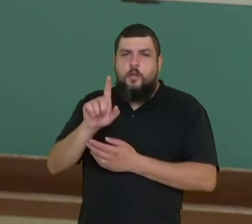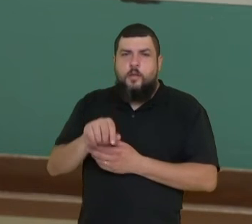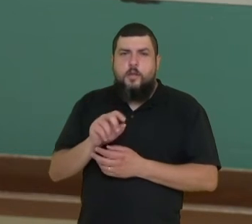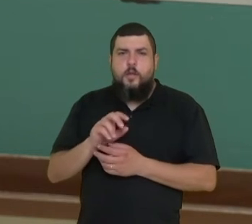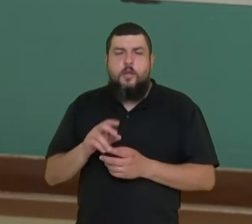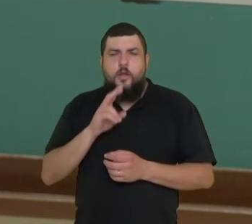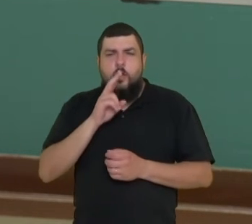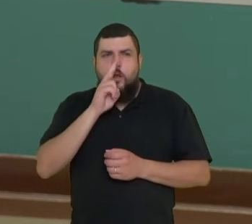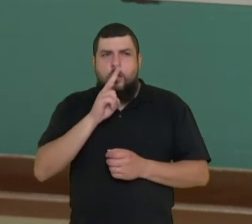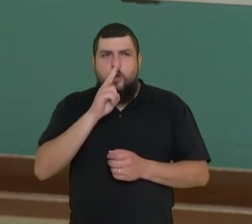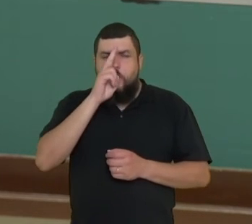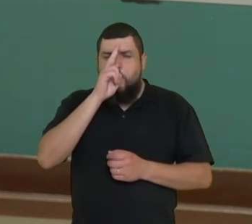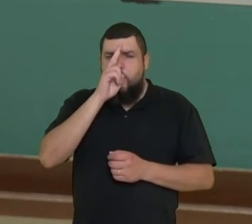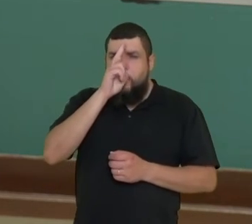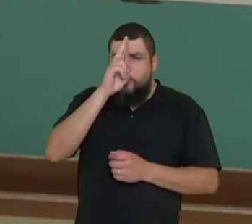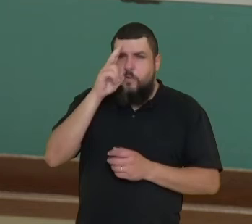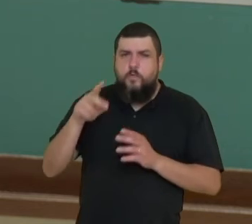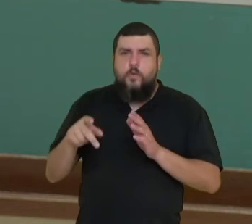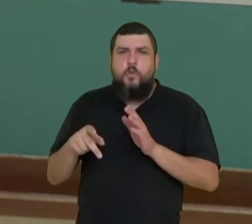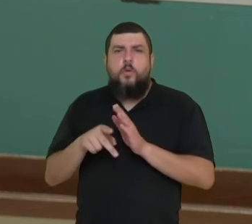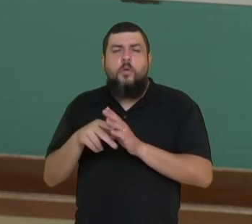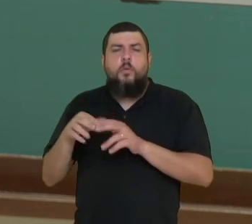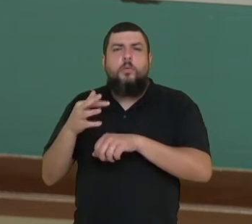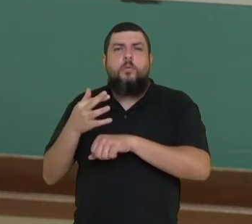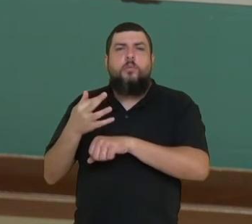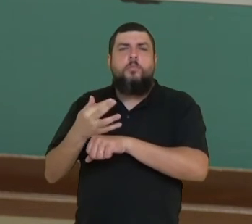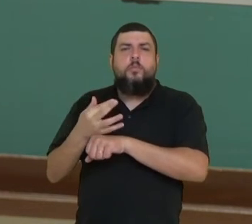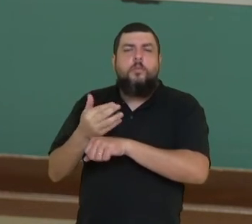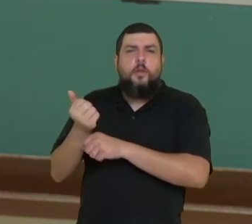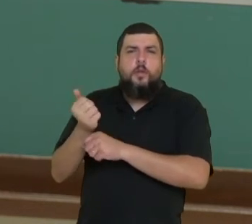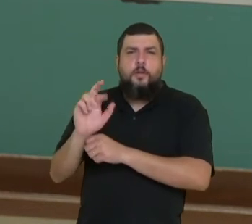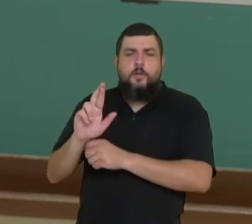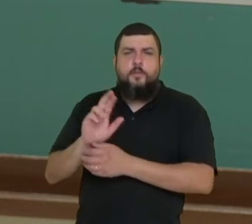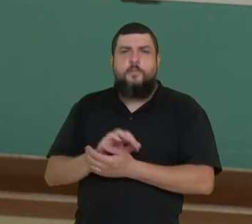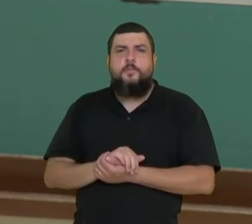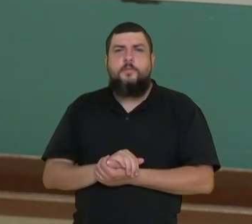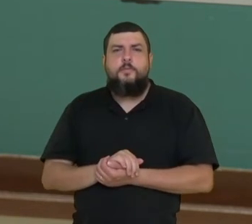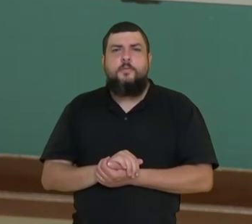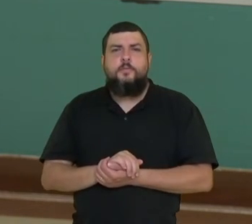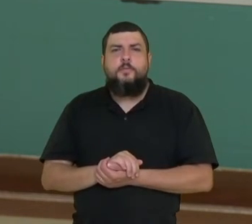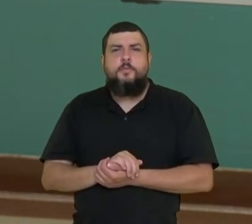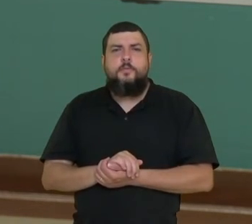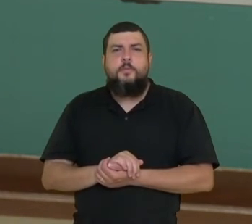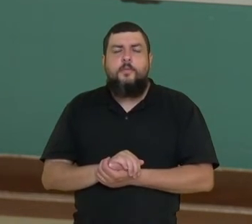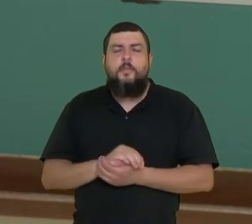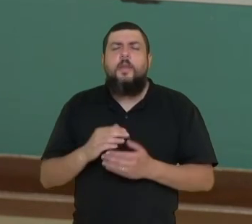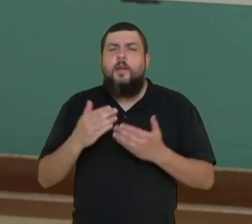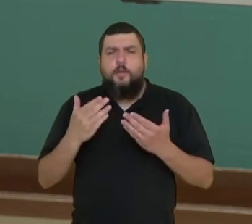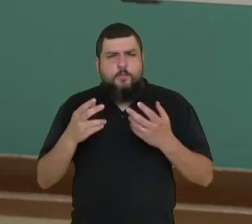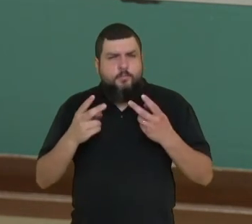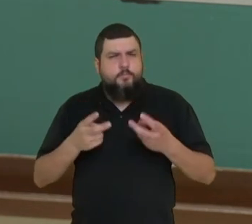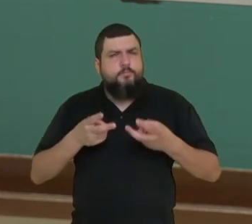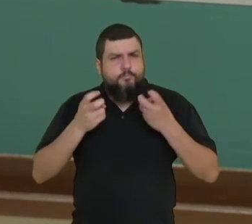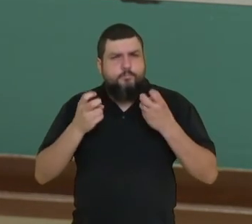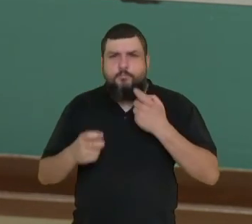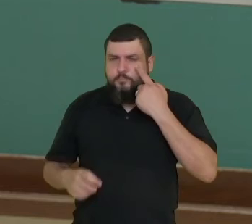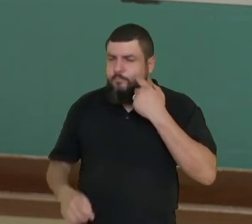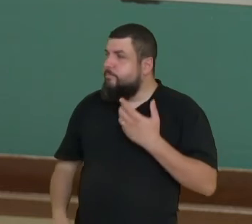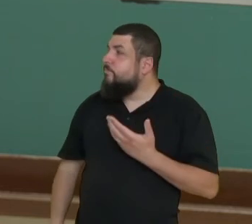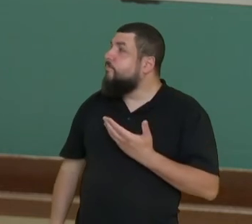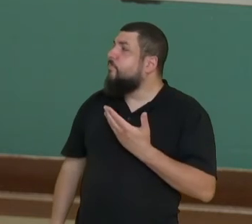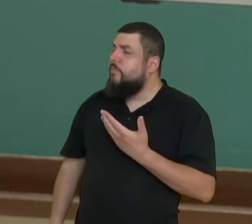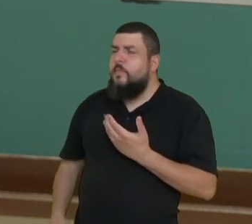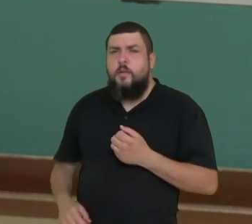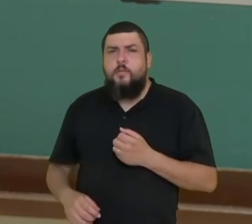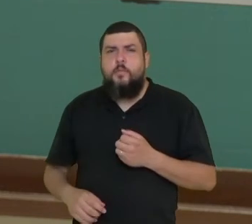resultante, certo? Melhor dizendo, força de resistência ali. Beleza? Então percebam que nessa situação aqui, tanto o